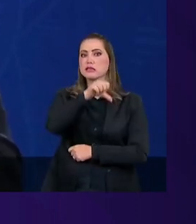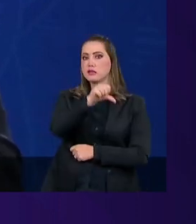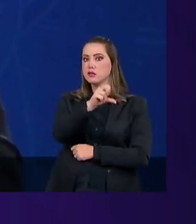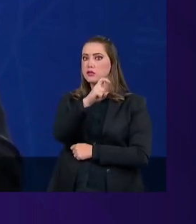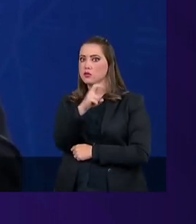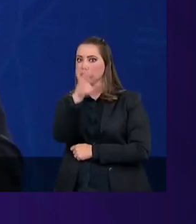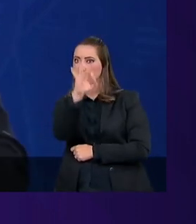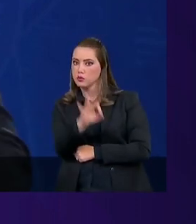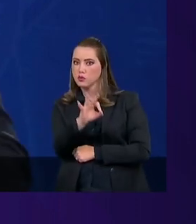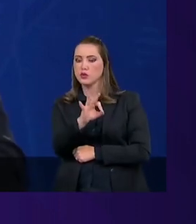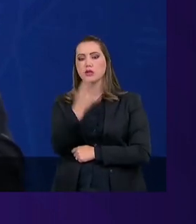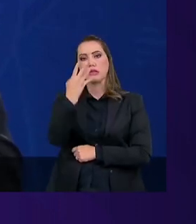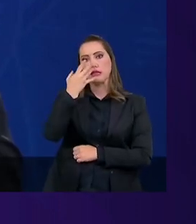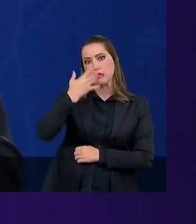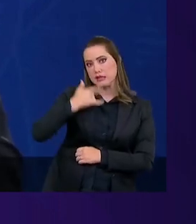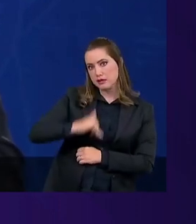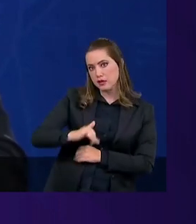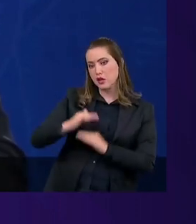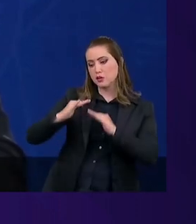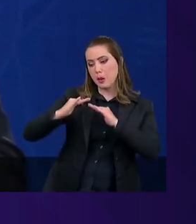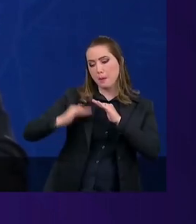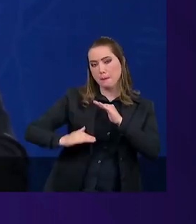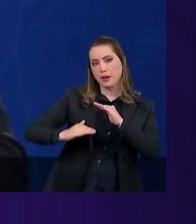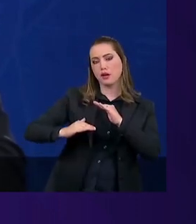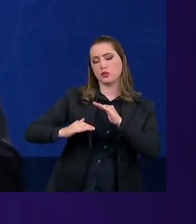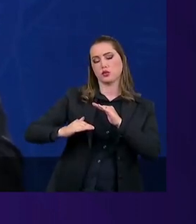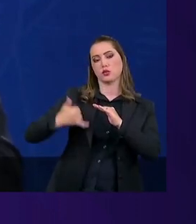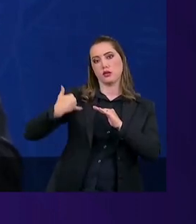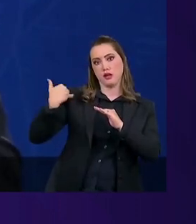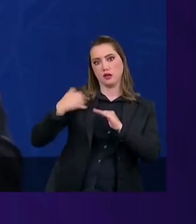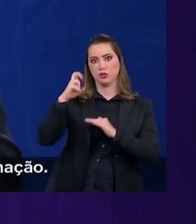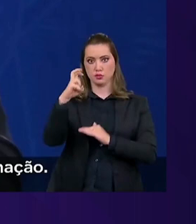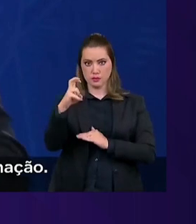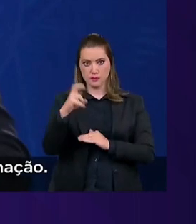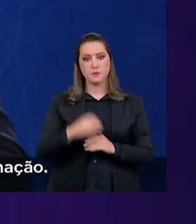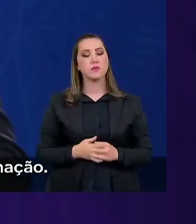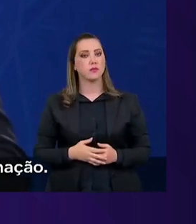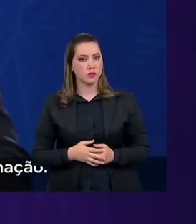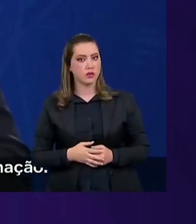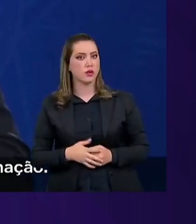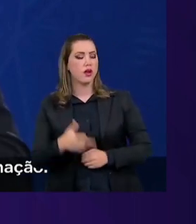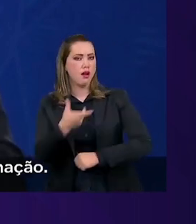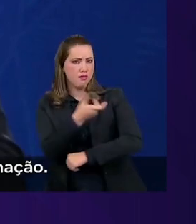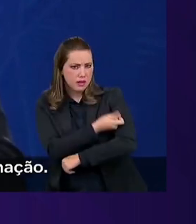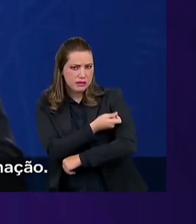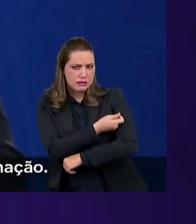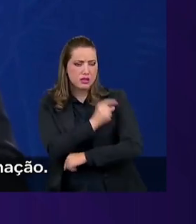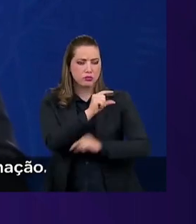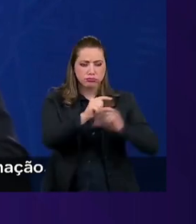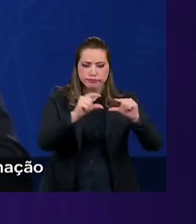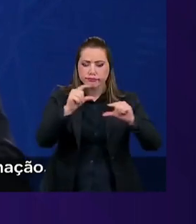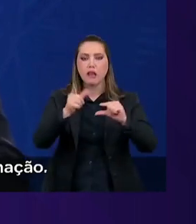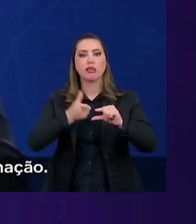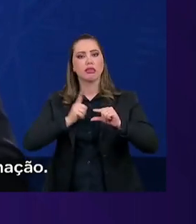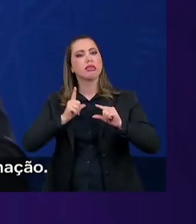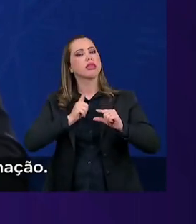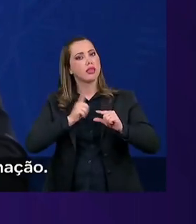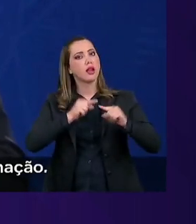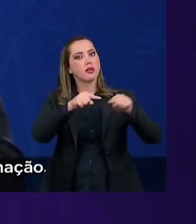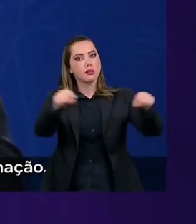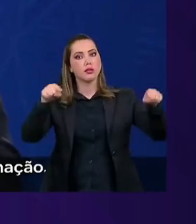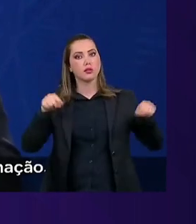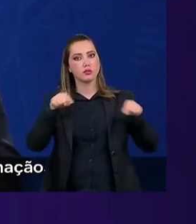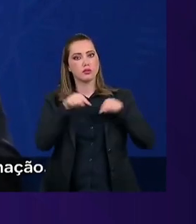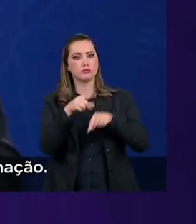95% das Crianças abaixo de cinco anos as vacinas continuam disponíveis